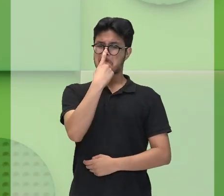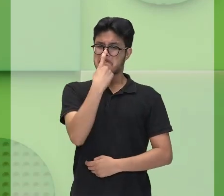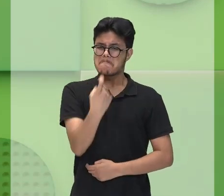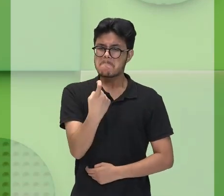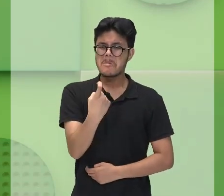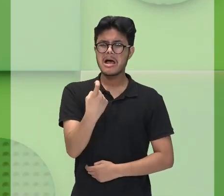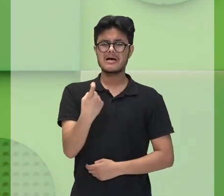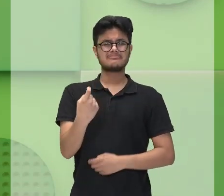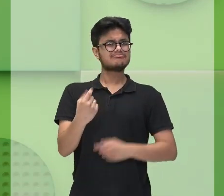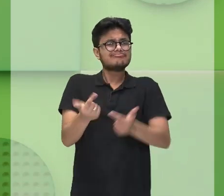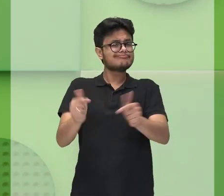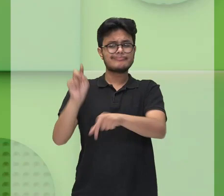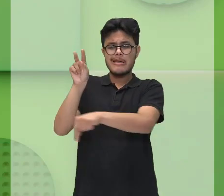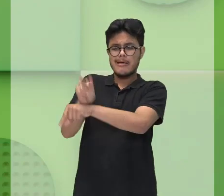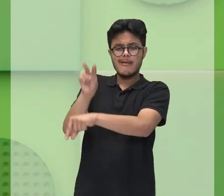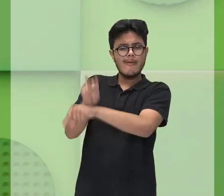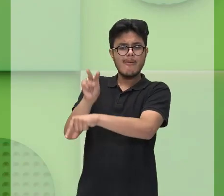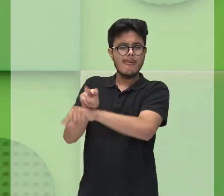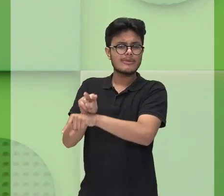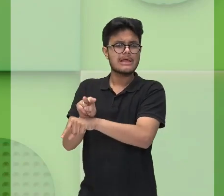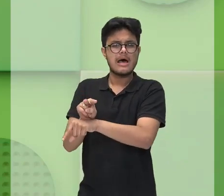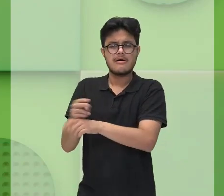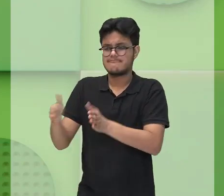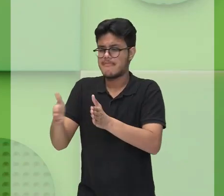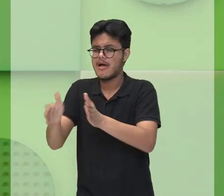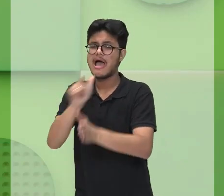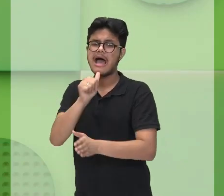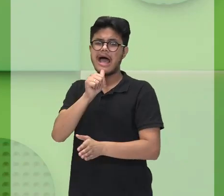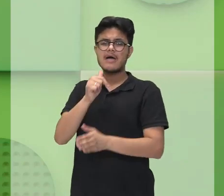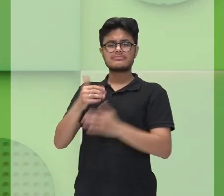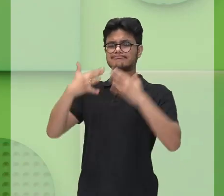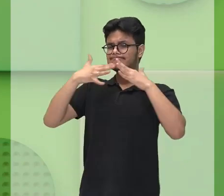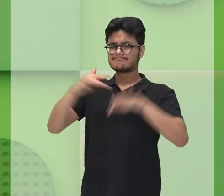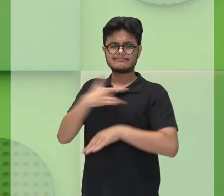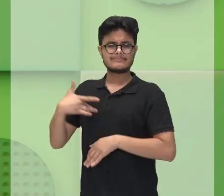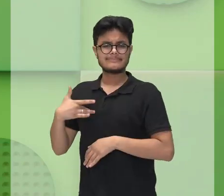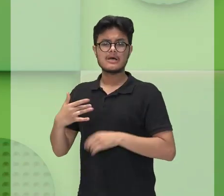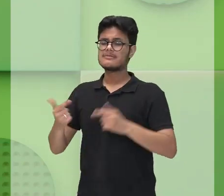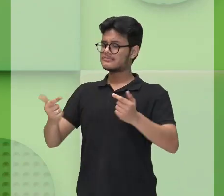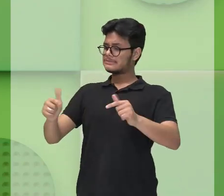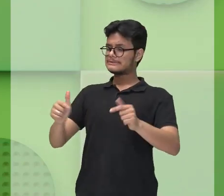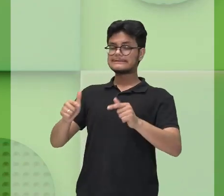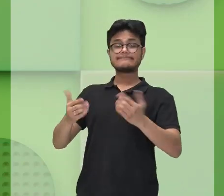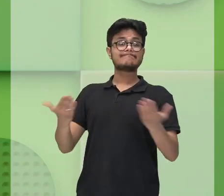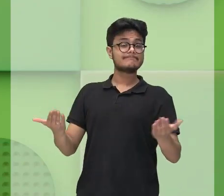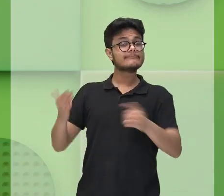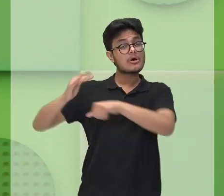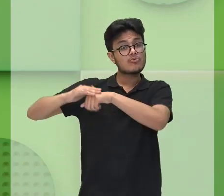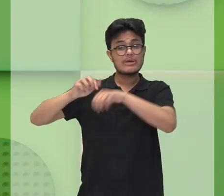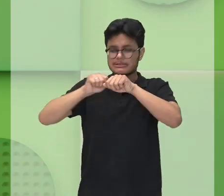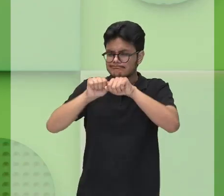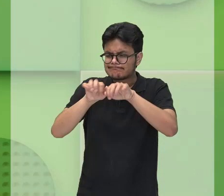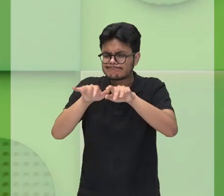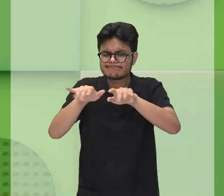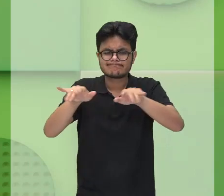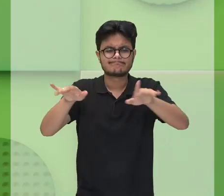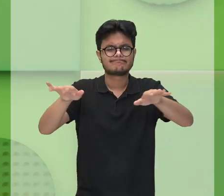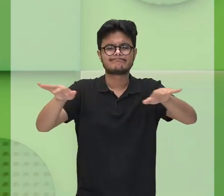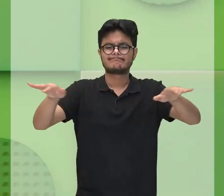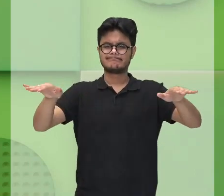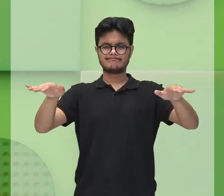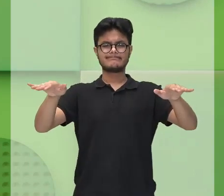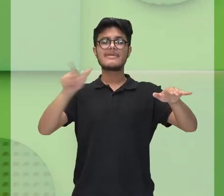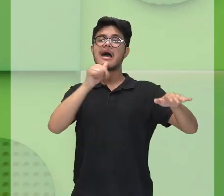né? Sem tratamentos de esgoto. E aí eles contaminam as águas de rios, de lagos, que